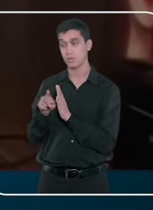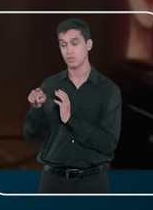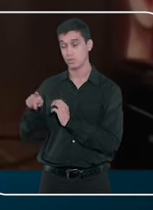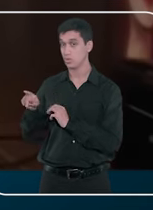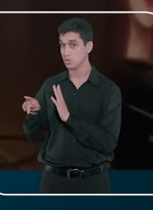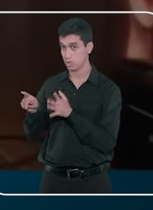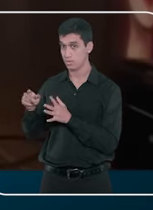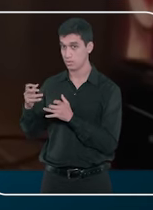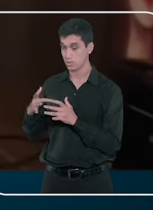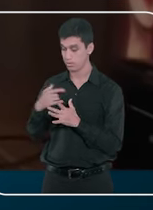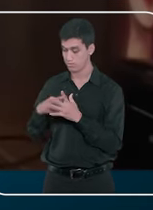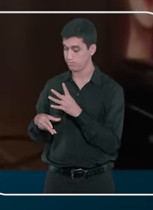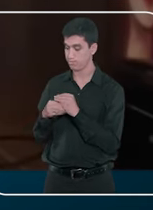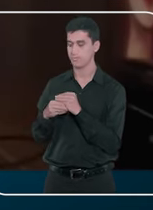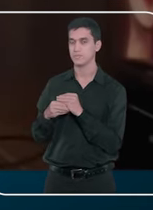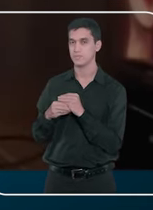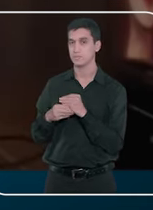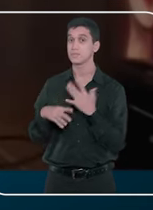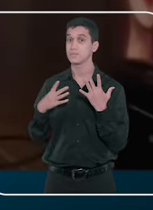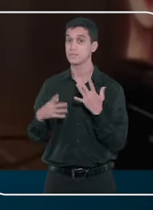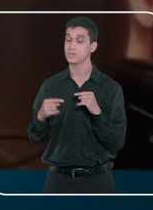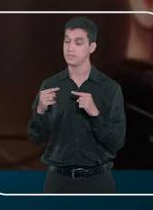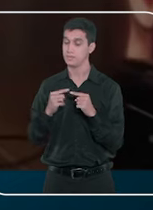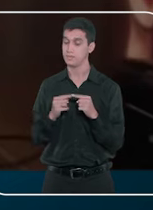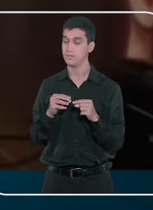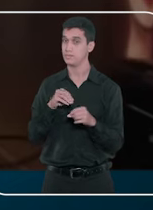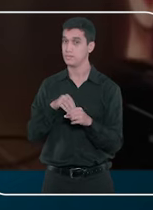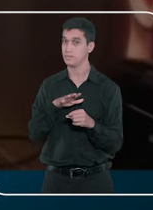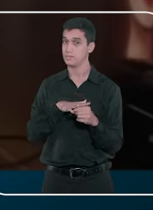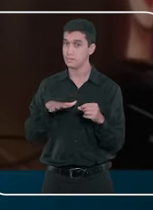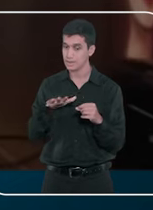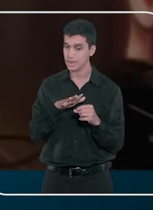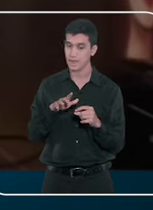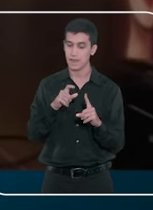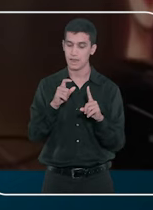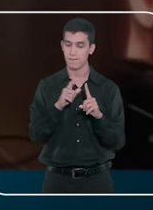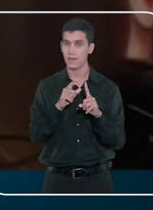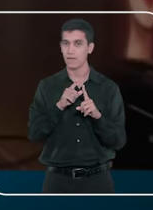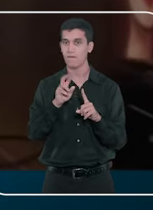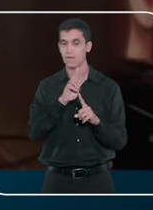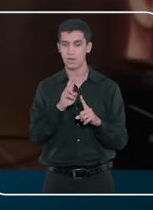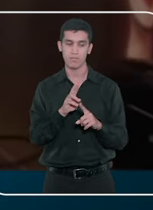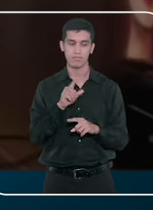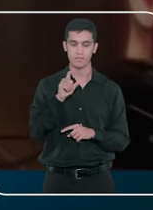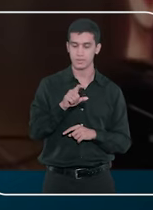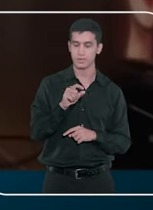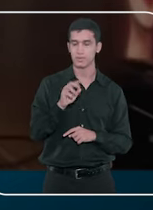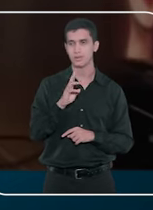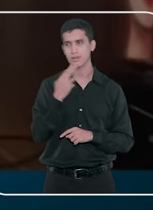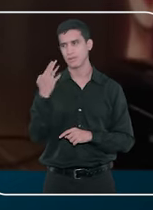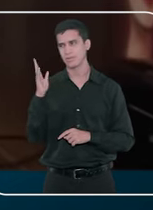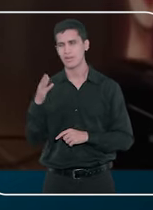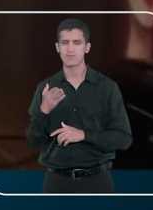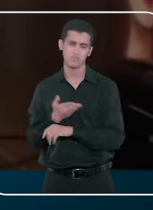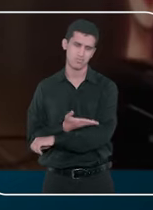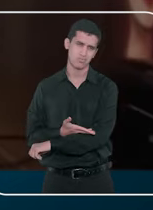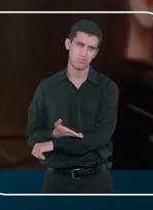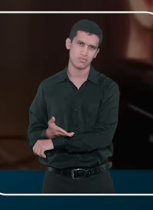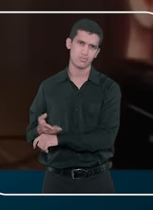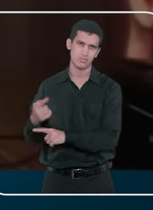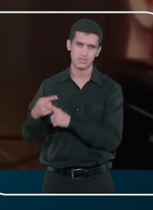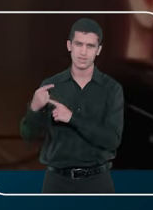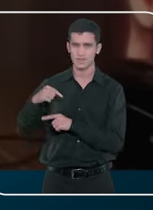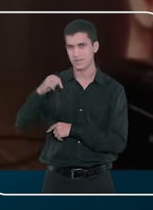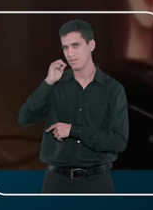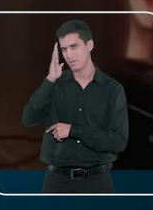Sutzberg, exatamente no que tange à nomenclatura. Nós nos acostumamos, historicamente no